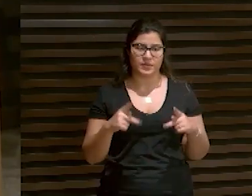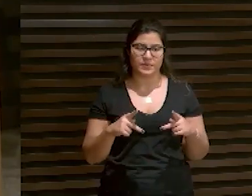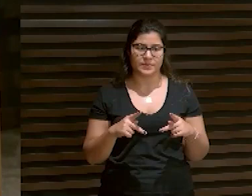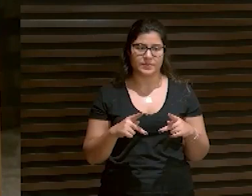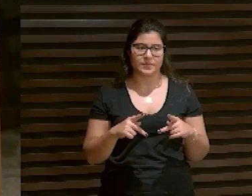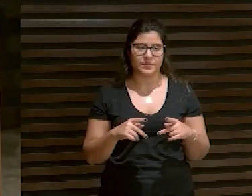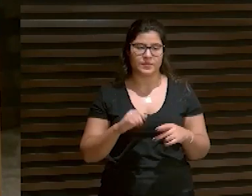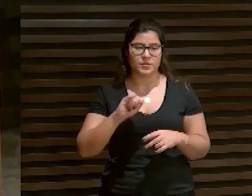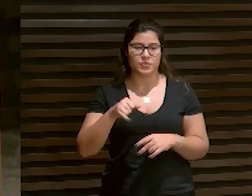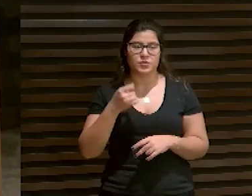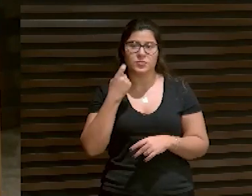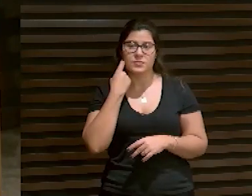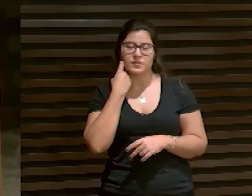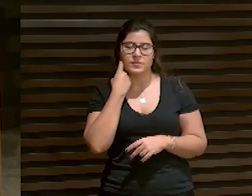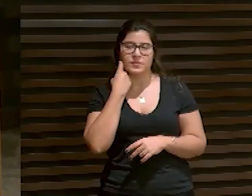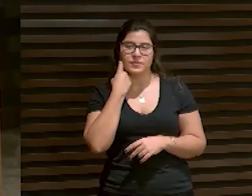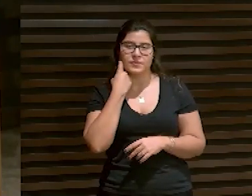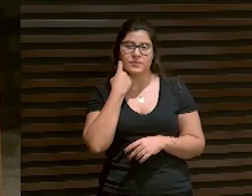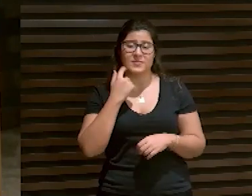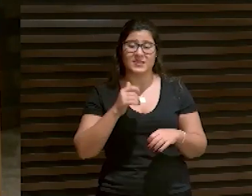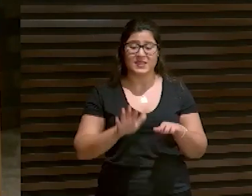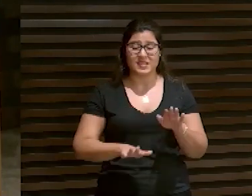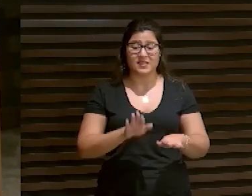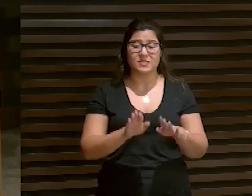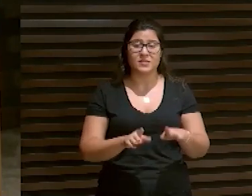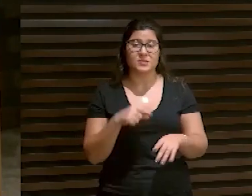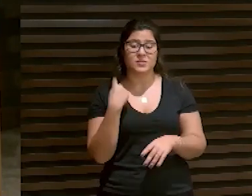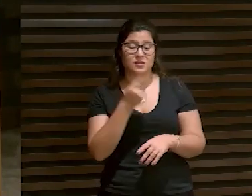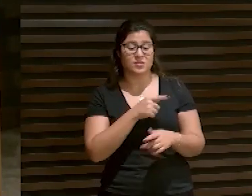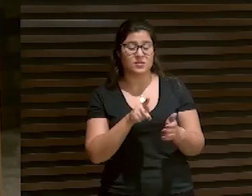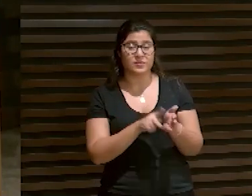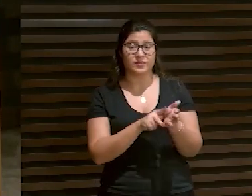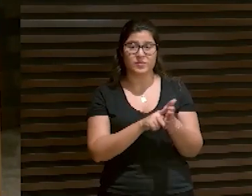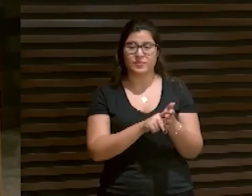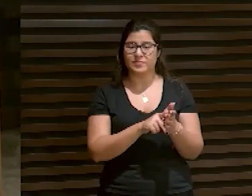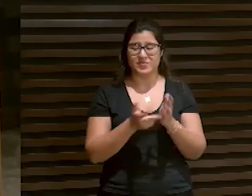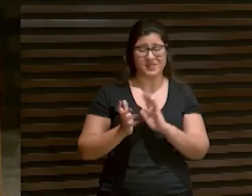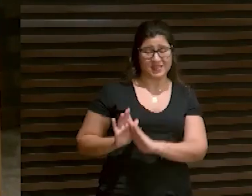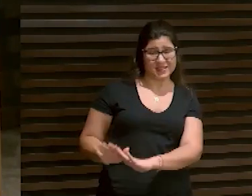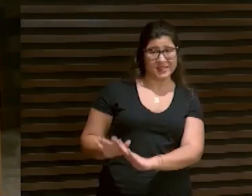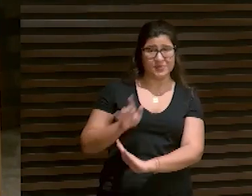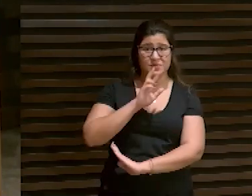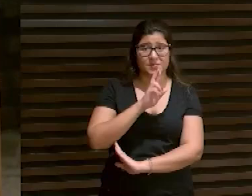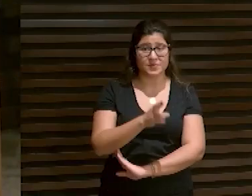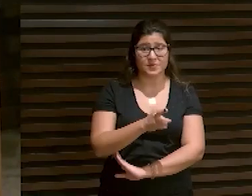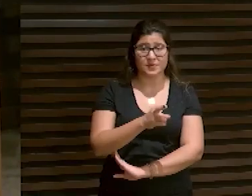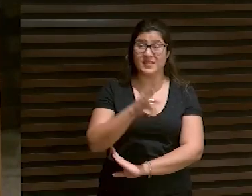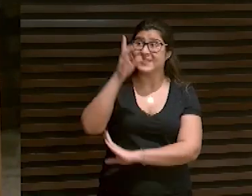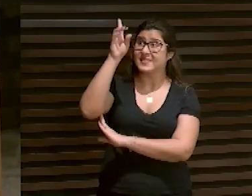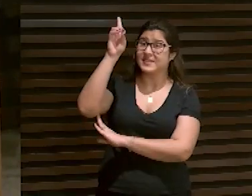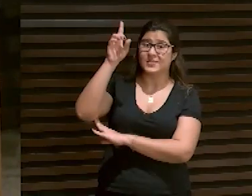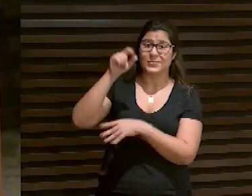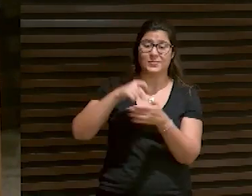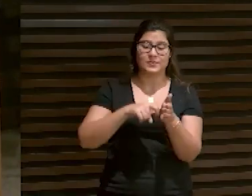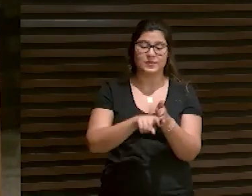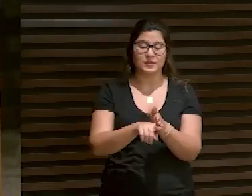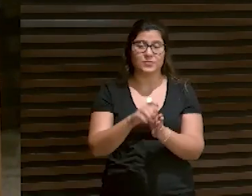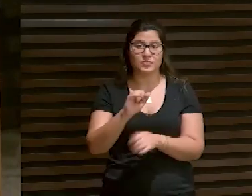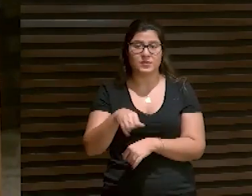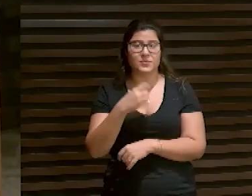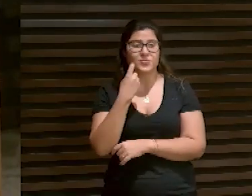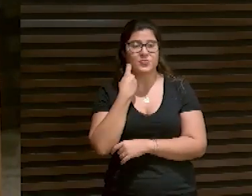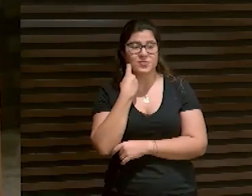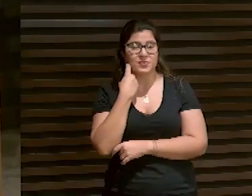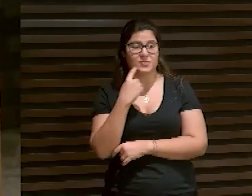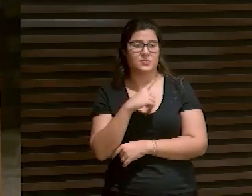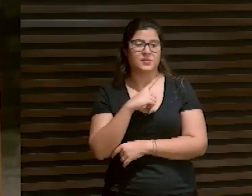pergunta que nós mesmos não queremos responder. E quando Deus pergunta isso para Jonas, nós temos a oportunidade, irmãos, de da